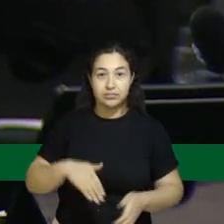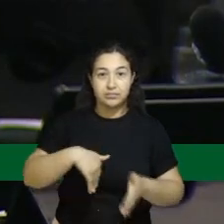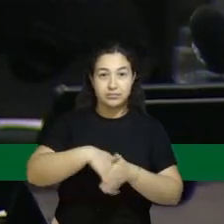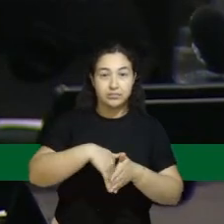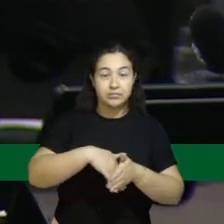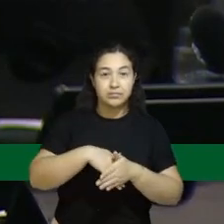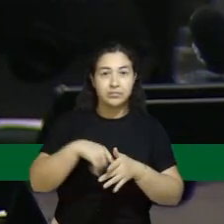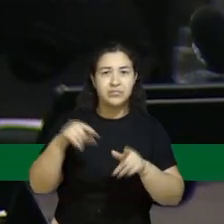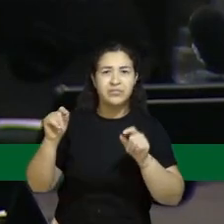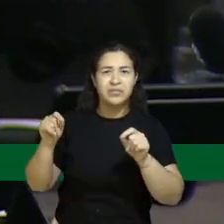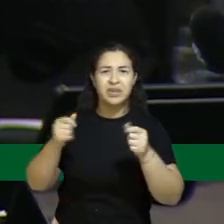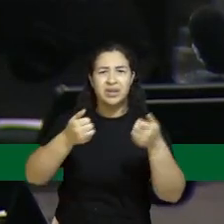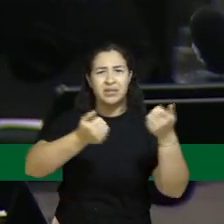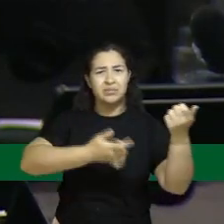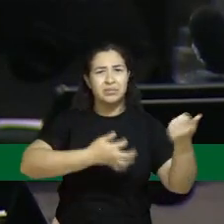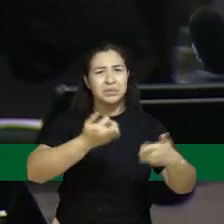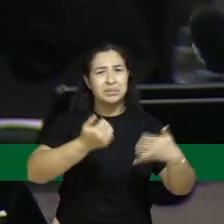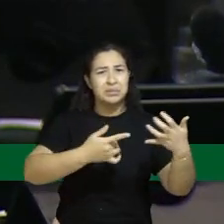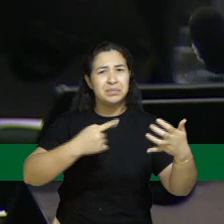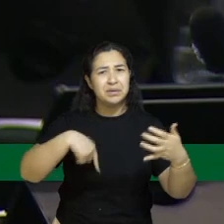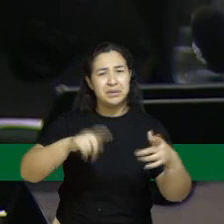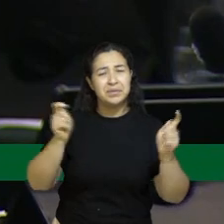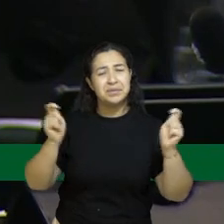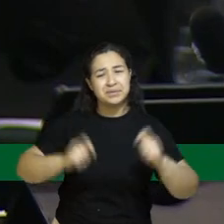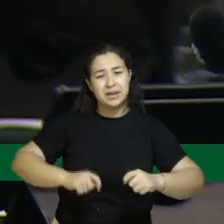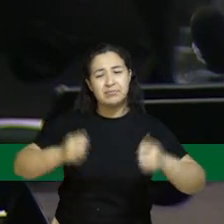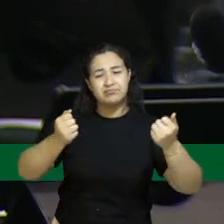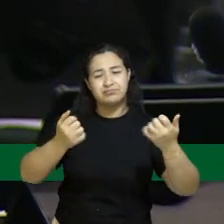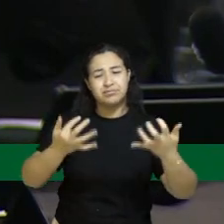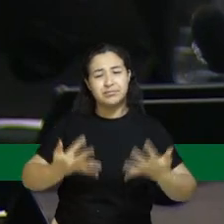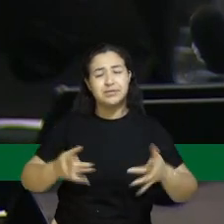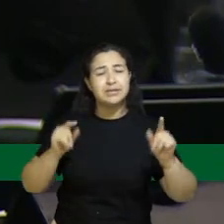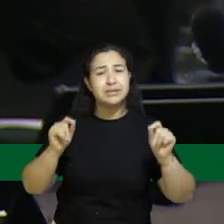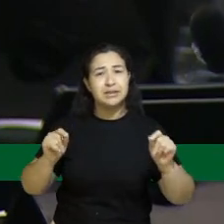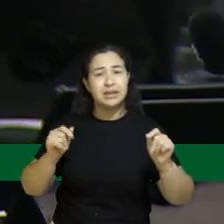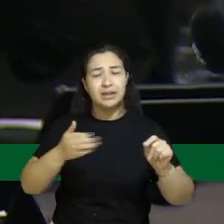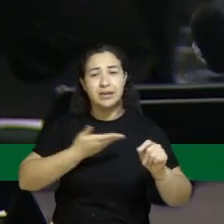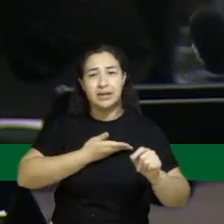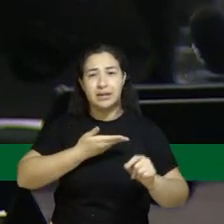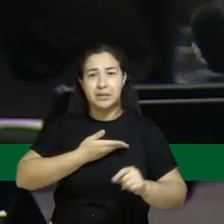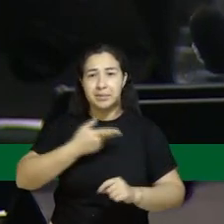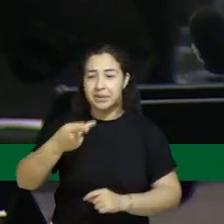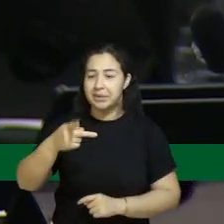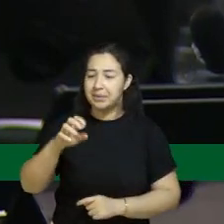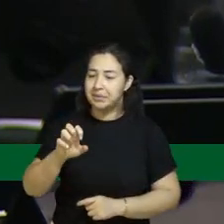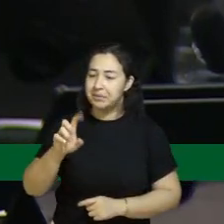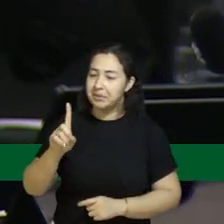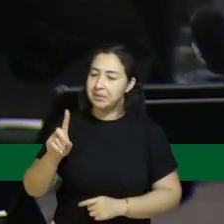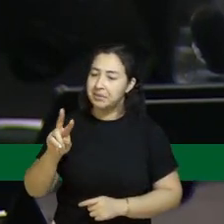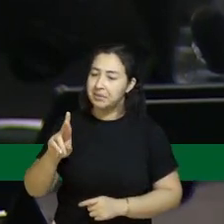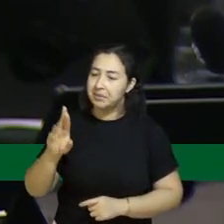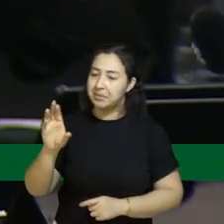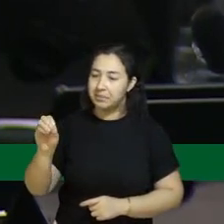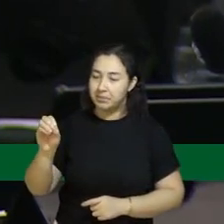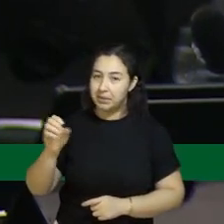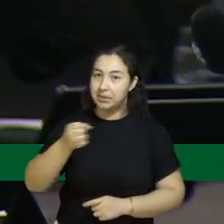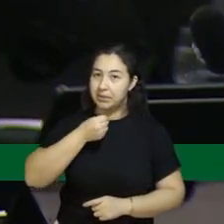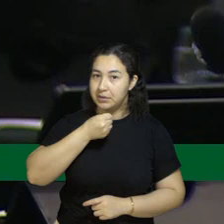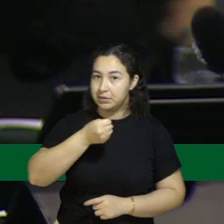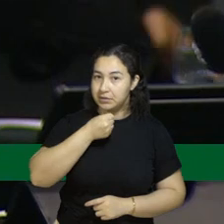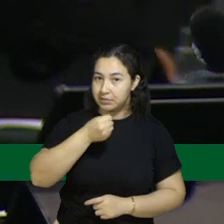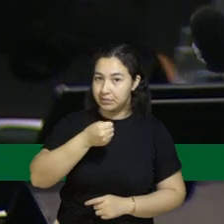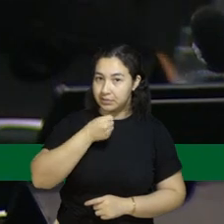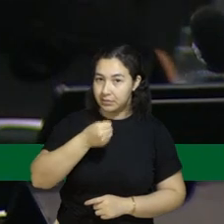disso para que eu pudesse falar nesse momento foi meu querido amigo Pedro Schmidt, repórter do jornal O